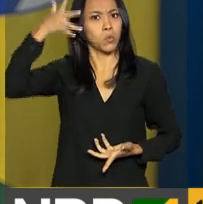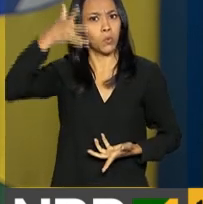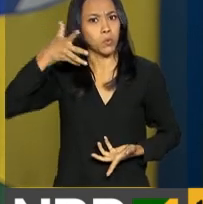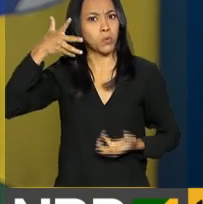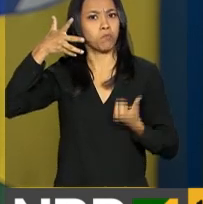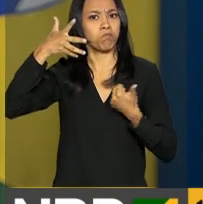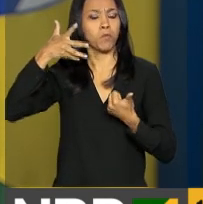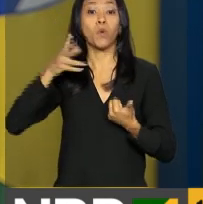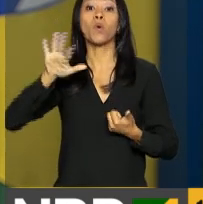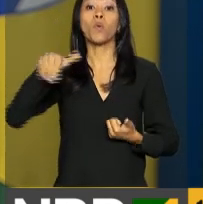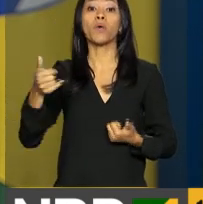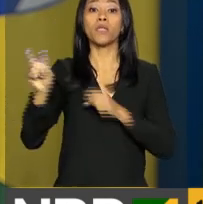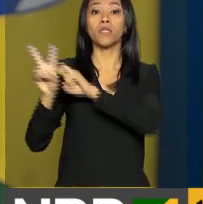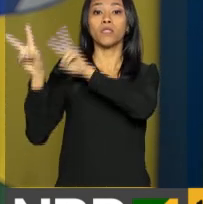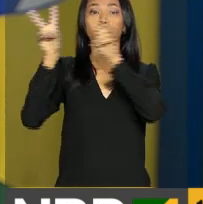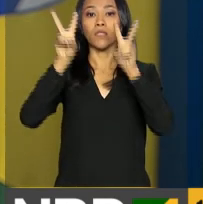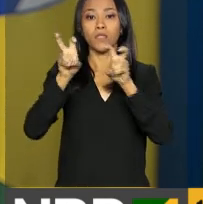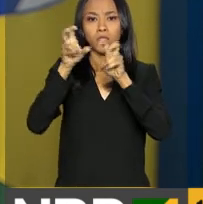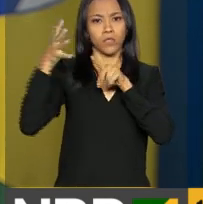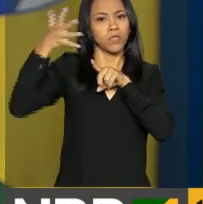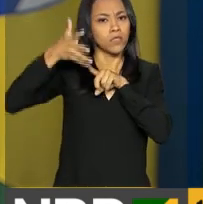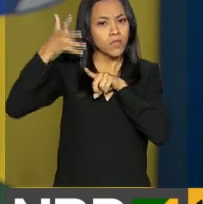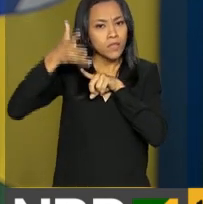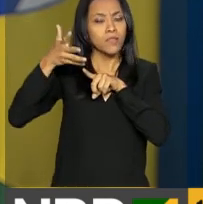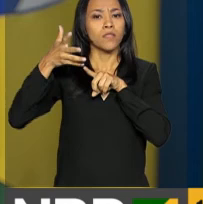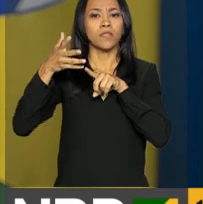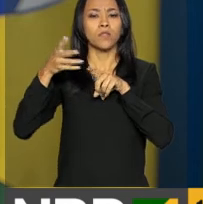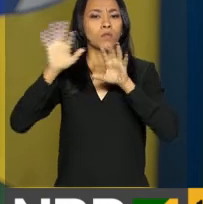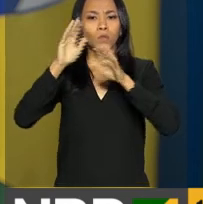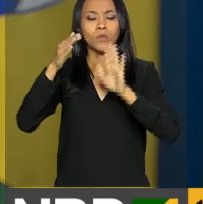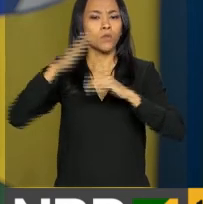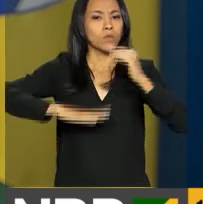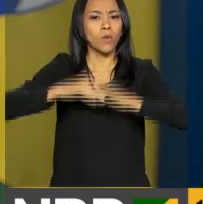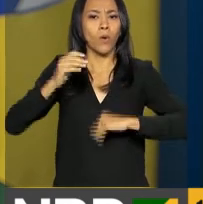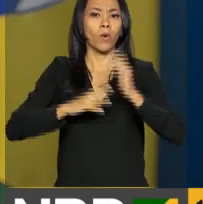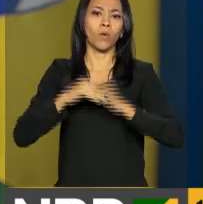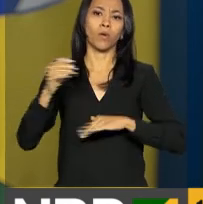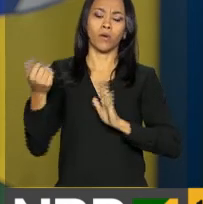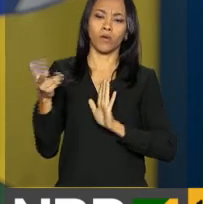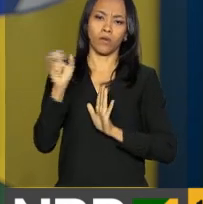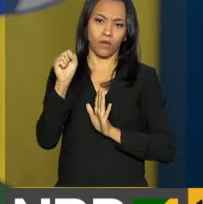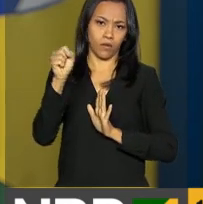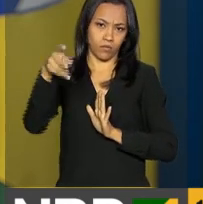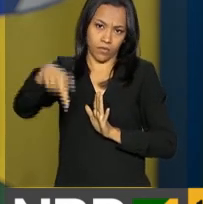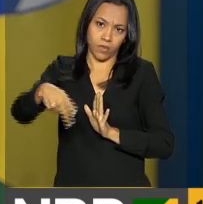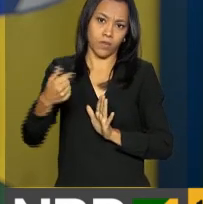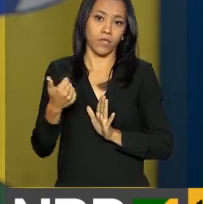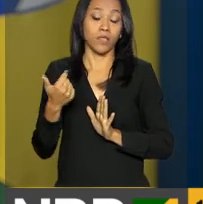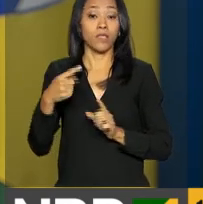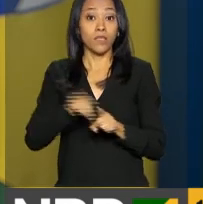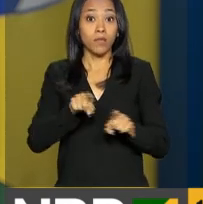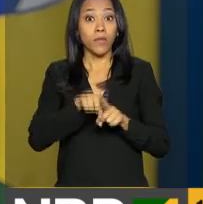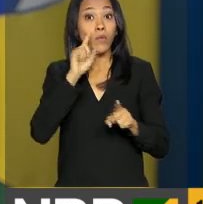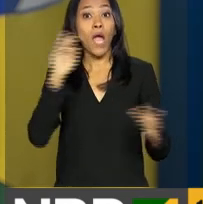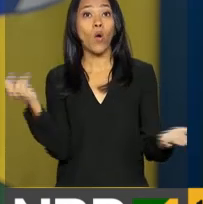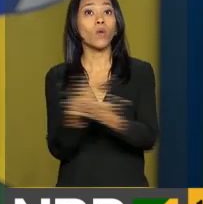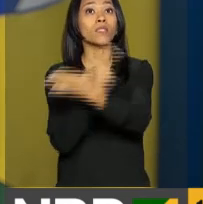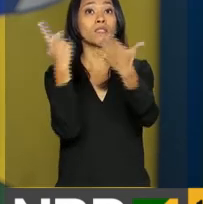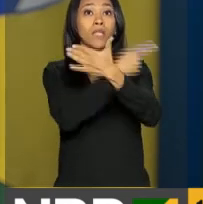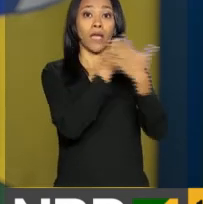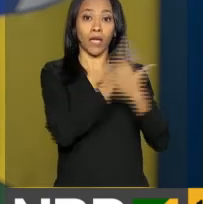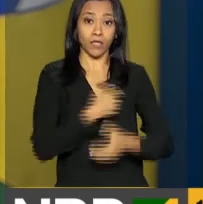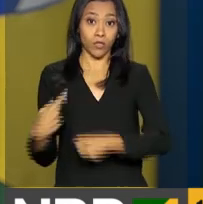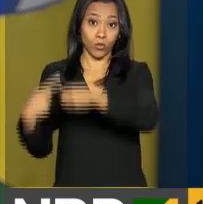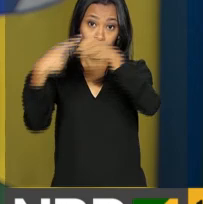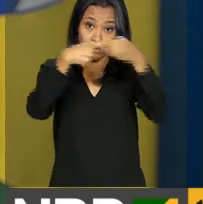fala da Previdência e quando ele traz os casos concretos de vários municípios brasileiros,